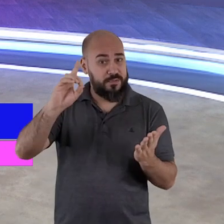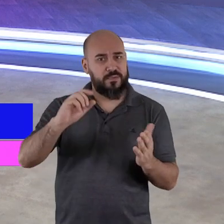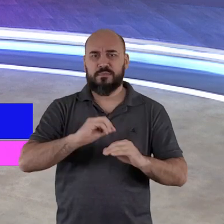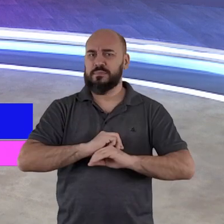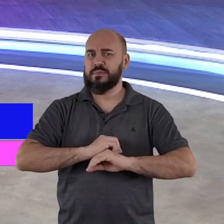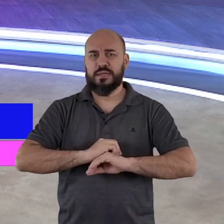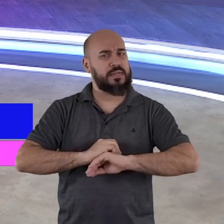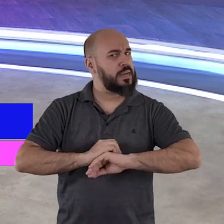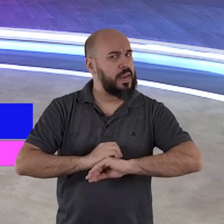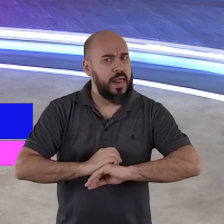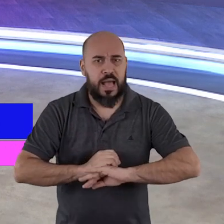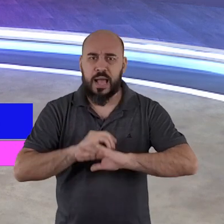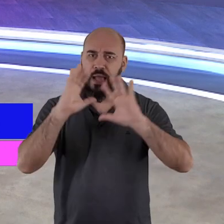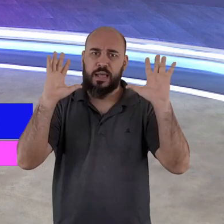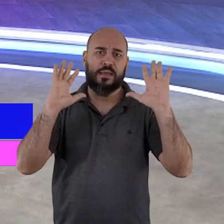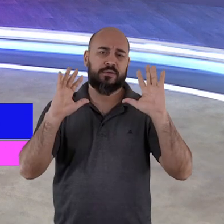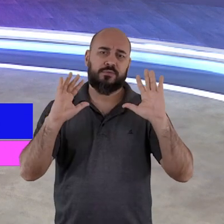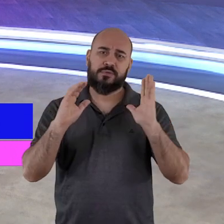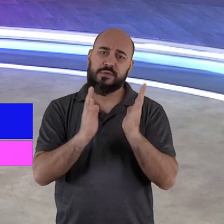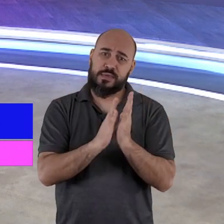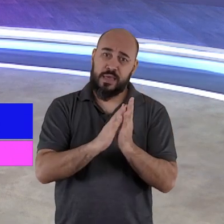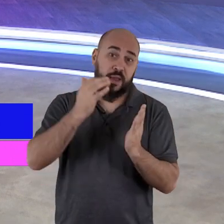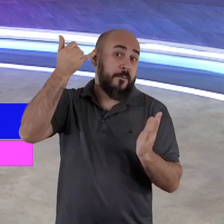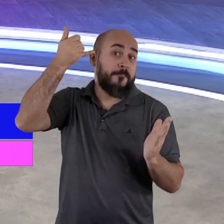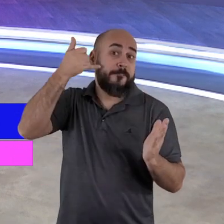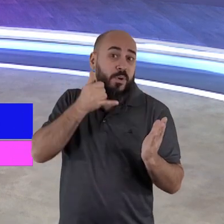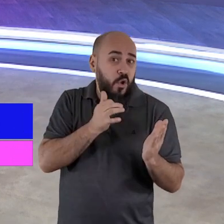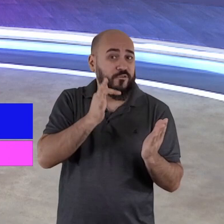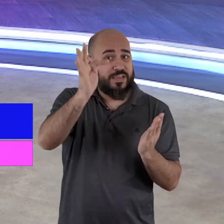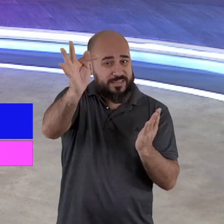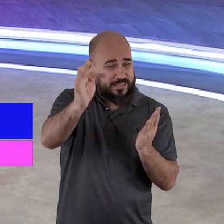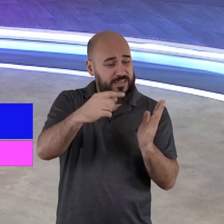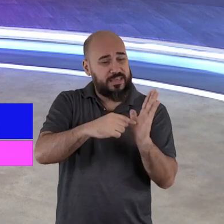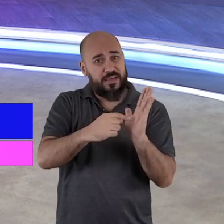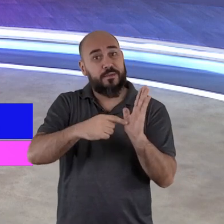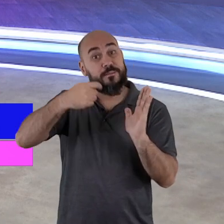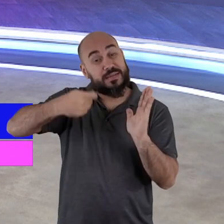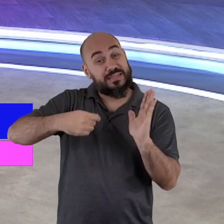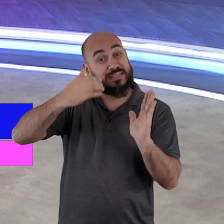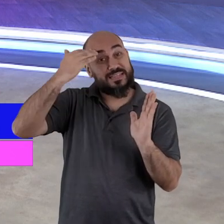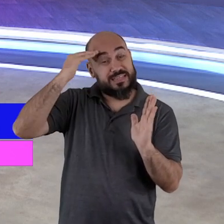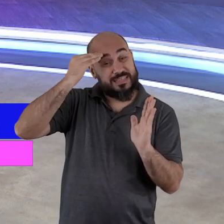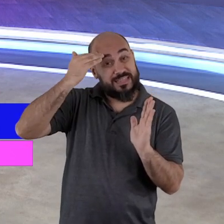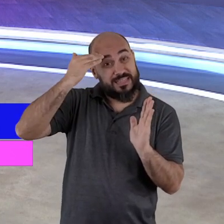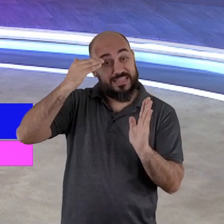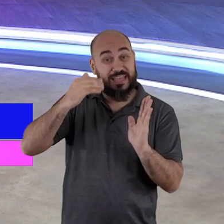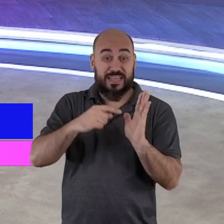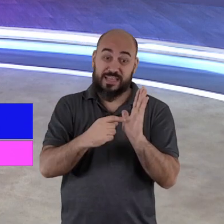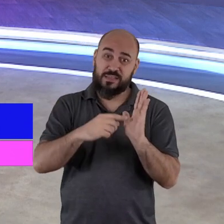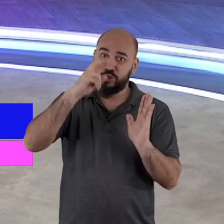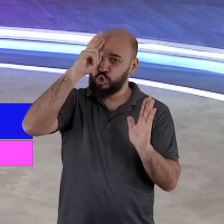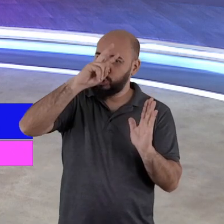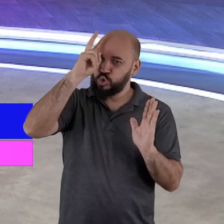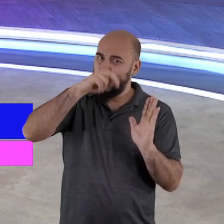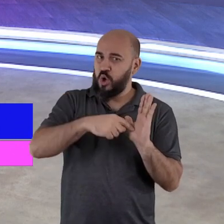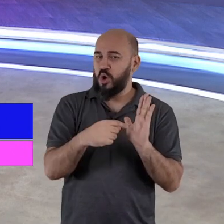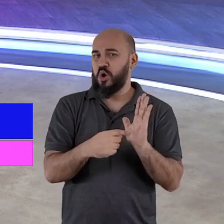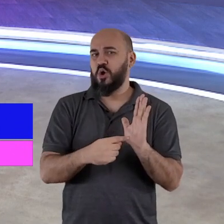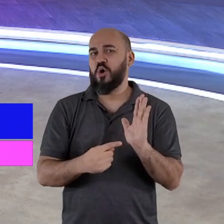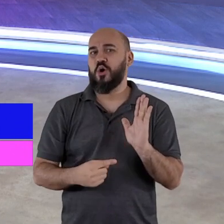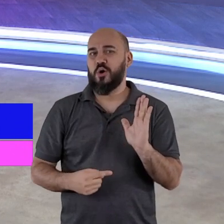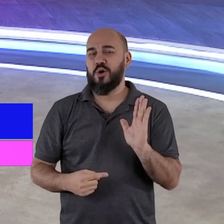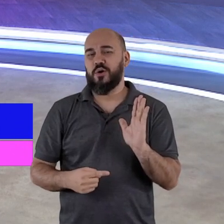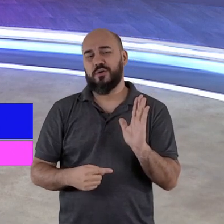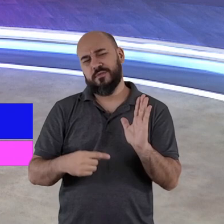que a profecia, ela deve ser interpretada à luz da história. Enquanto a história está caminhando, nós vamos interpretando